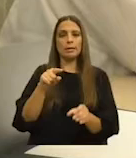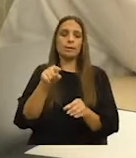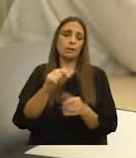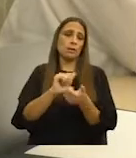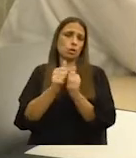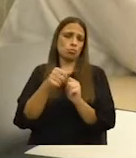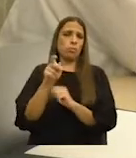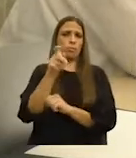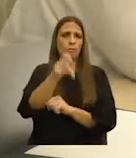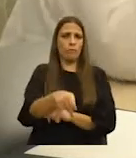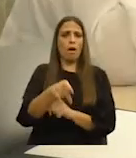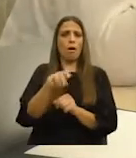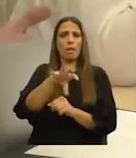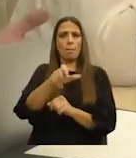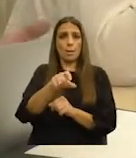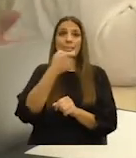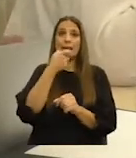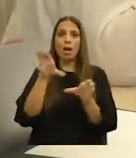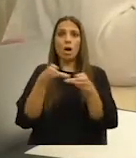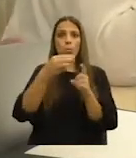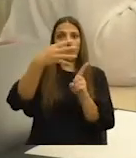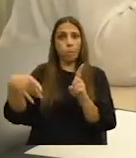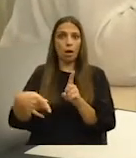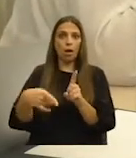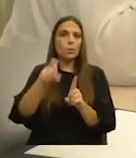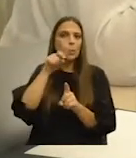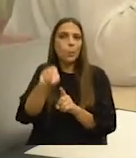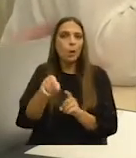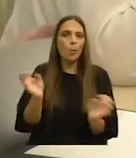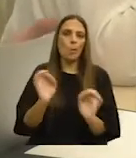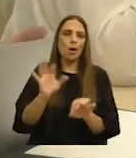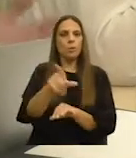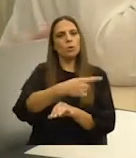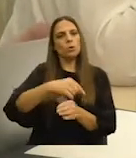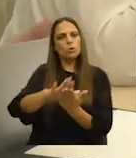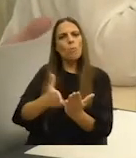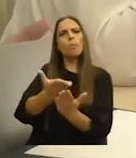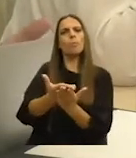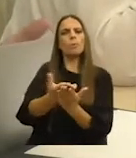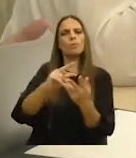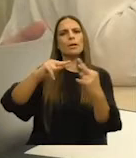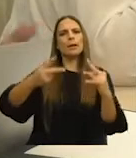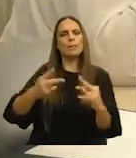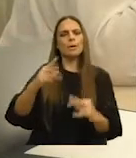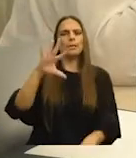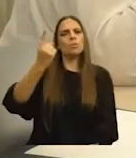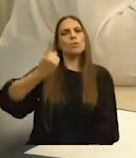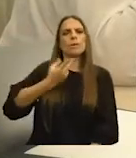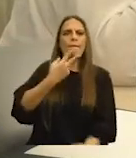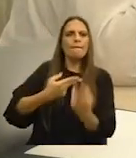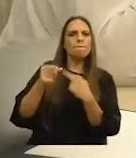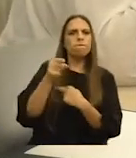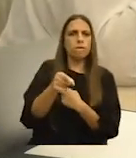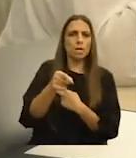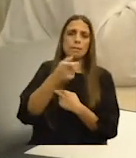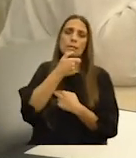LGBTQI+, que se desloquem ao país. Por isso, nós propomos que a Câmara Municipal de Lisboa, desde logo, condene as violações de direitos humanos que lá